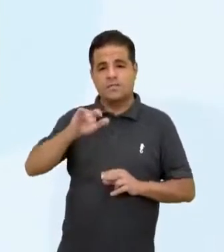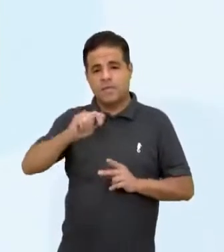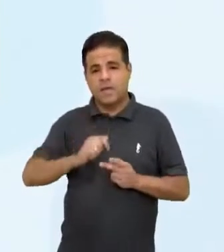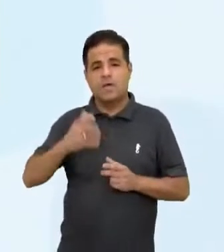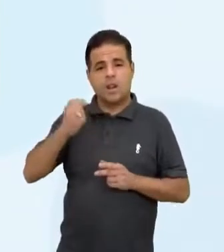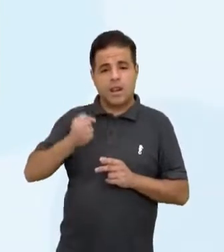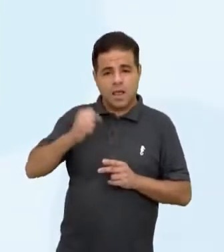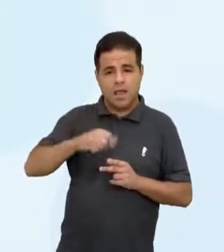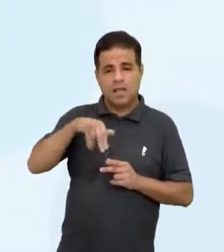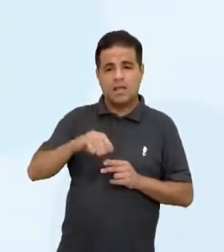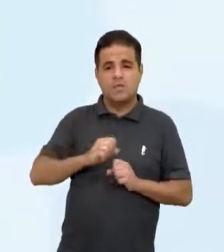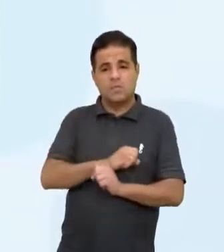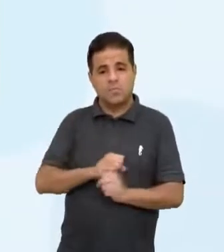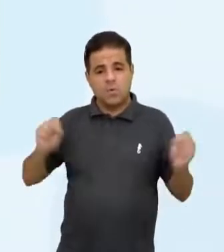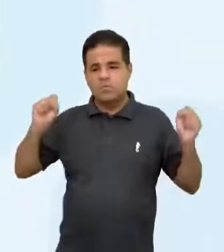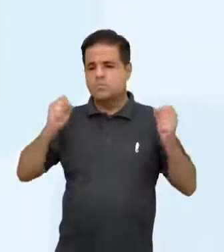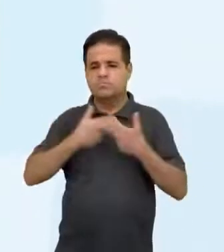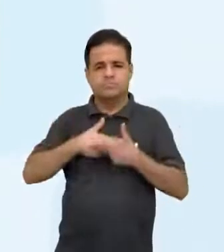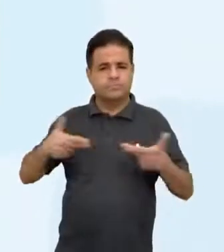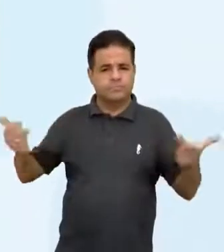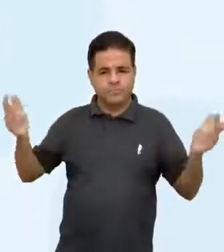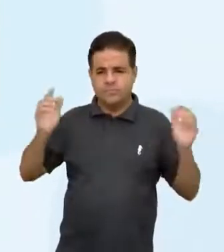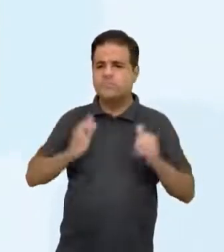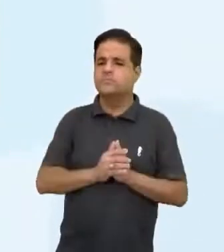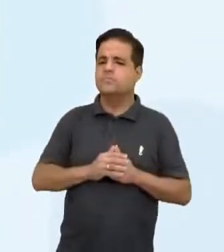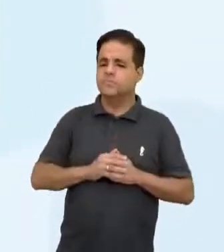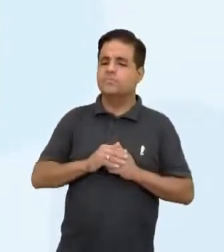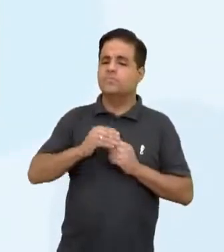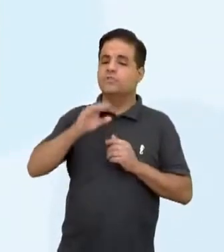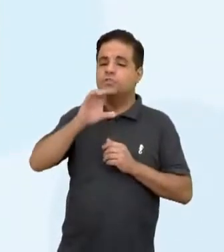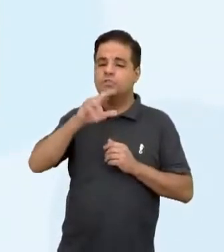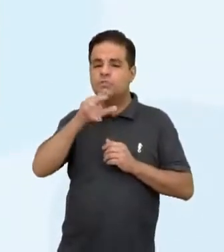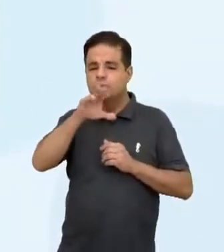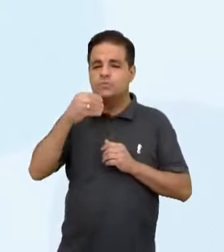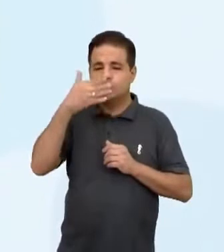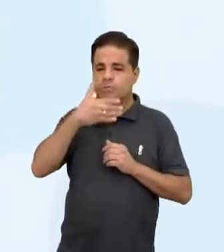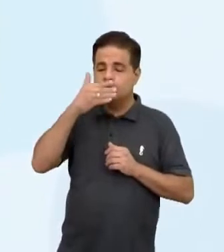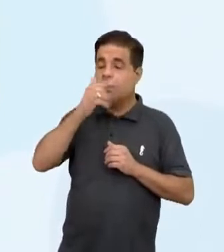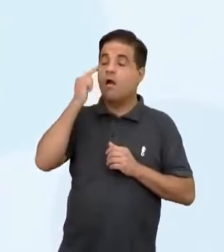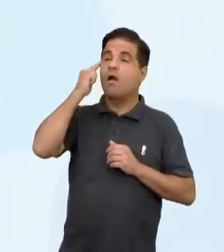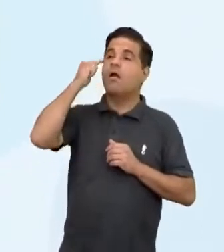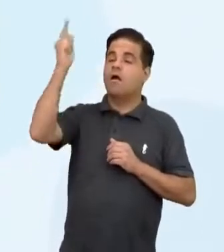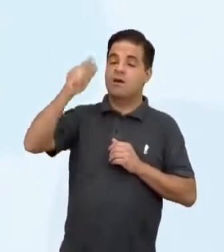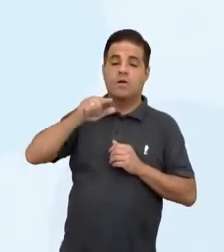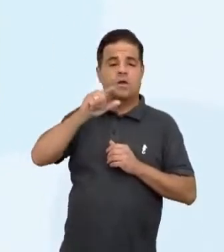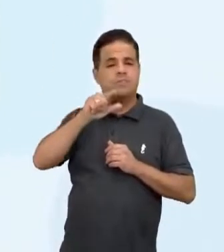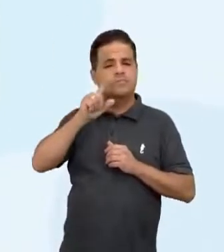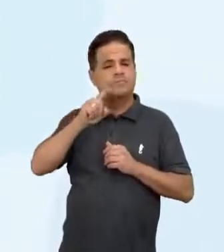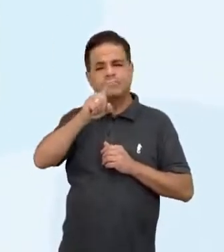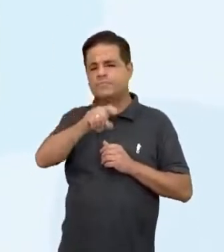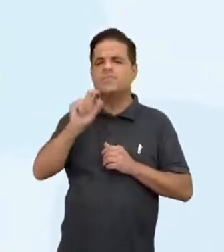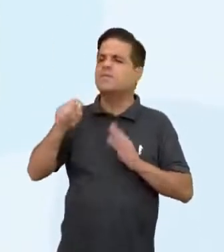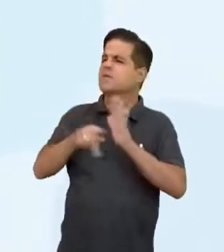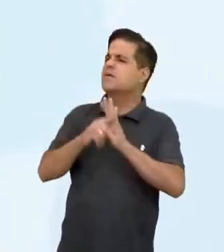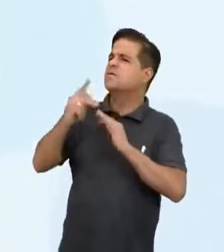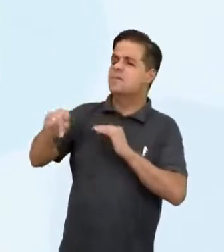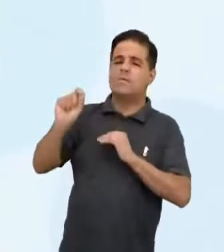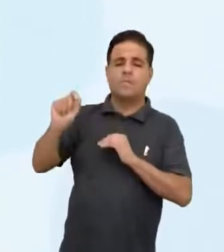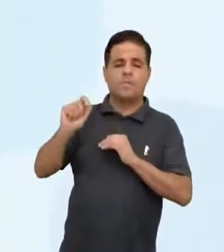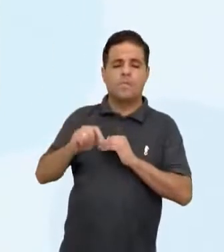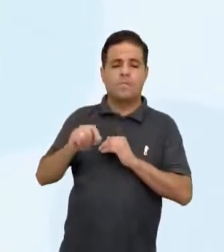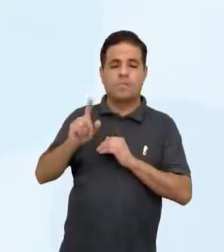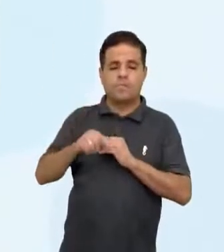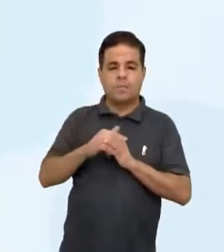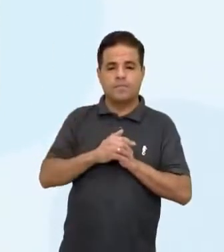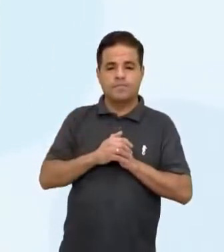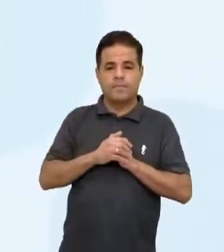leite ninho e explosão de churros. Entendi. Aí a tirinha do bichinho de jardim. Quem é esse personagem mesmo? O Caramujo, eu não me lembro. É